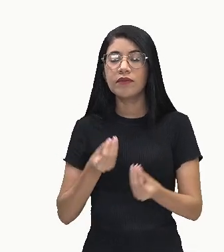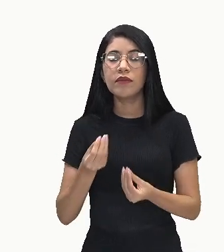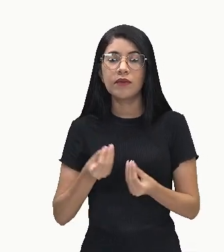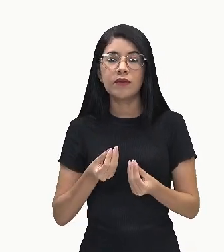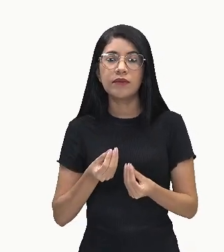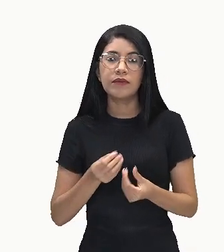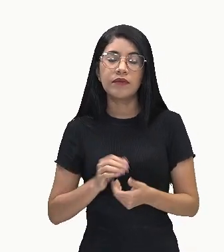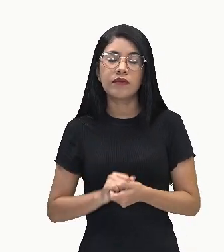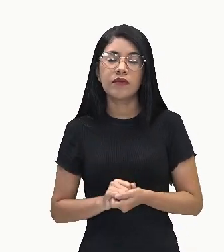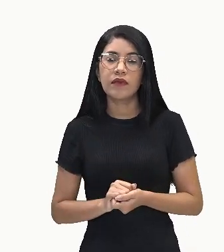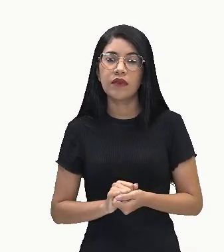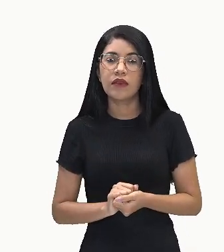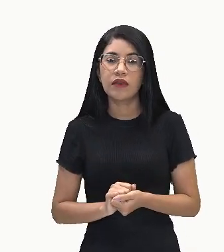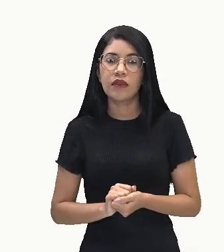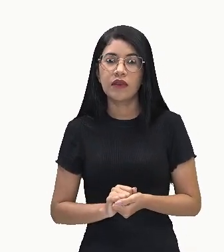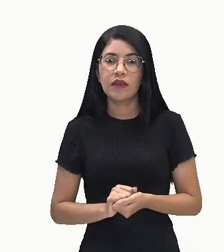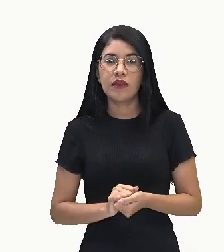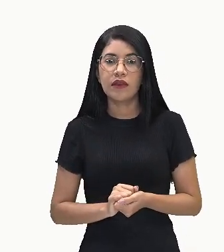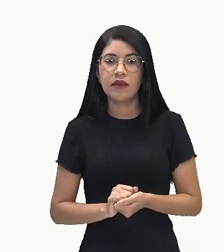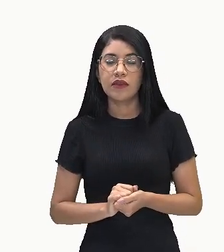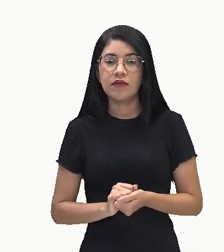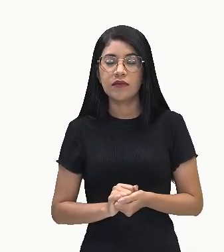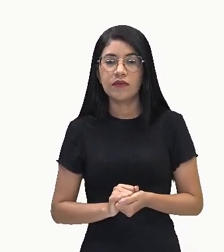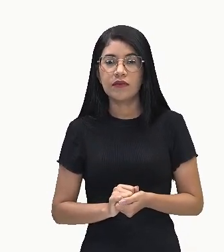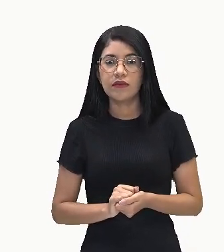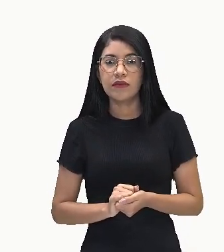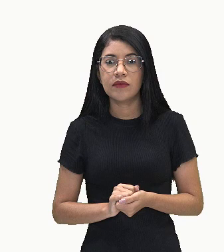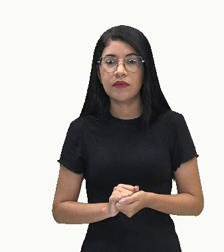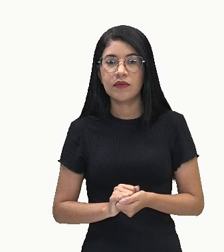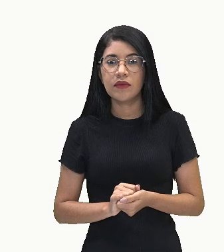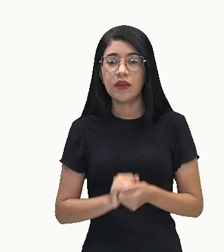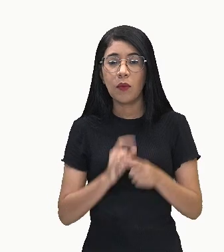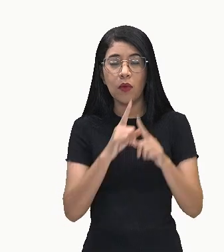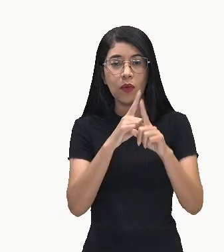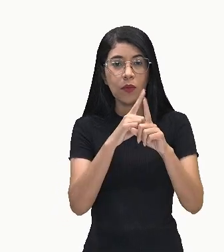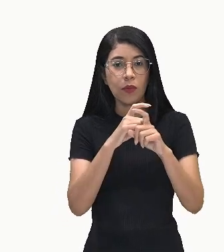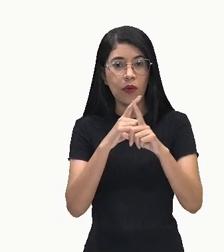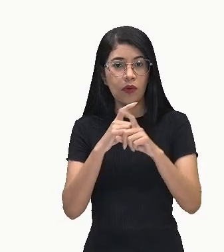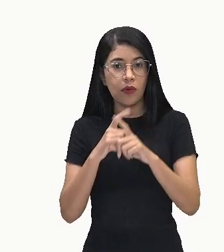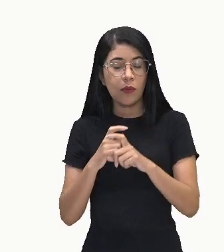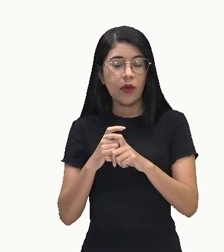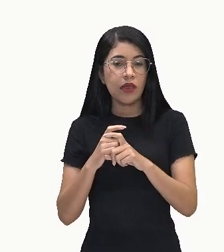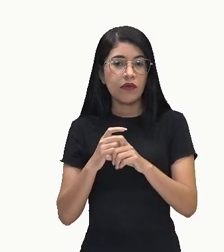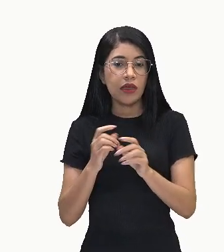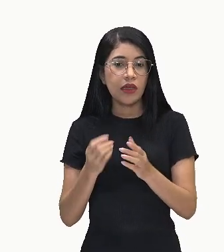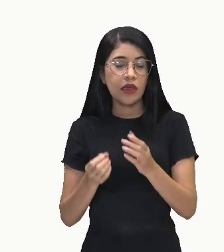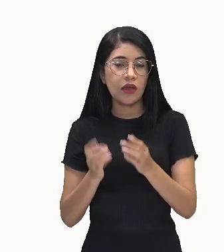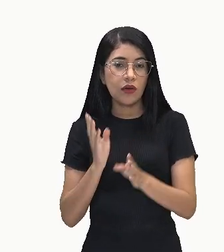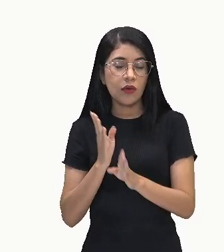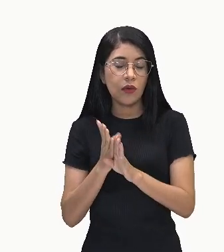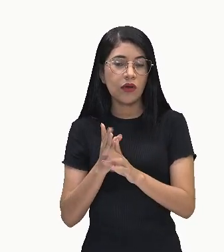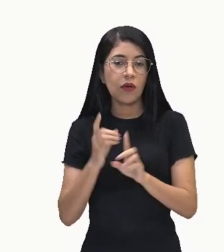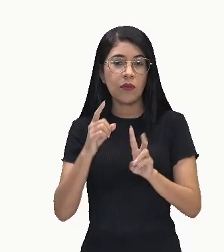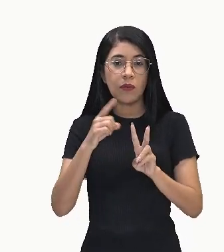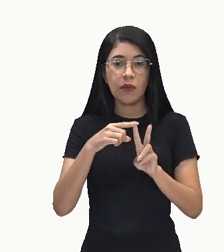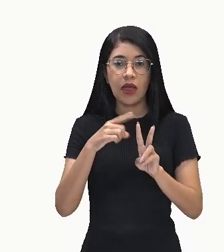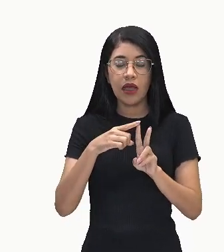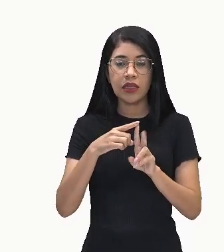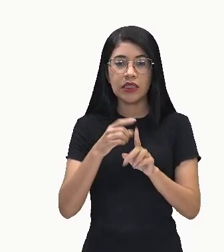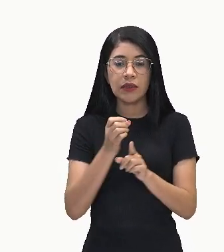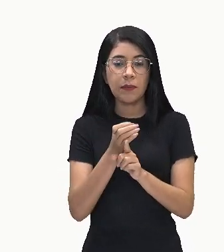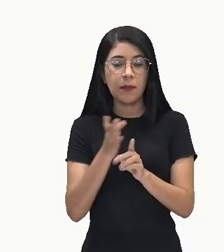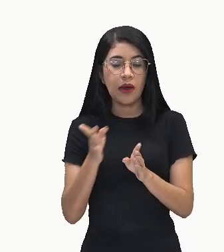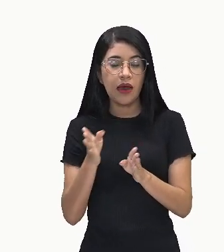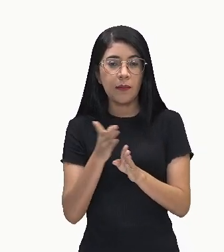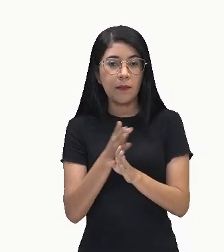que o polinômio, né, ele vai produzir uma raiz irracional ou mais de